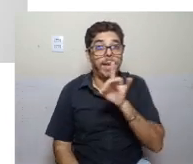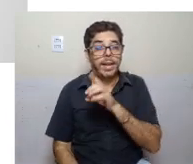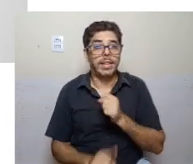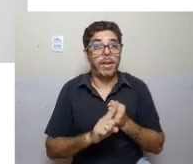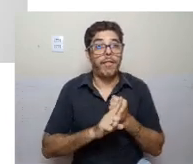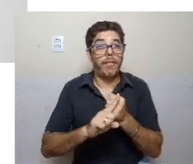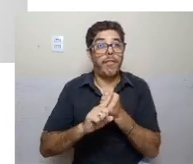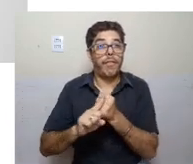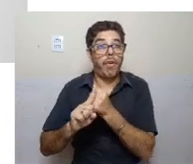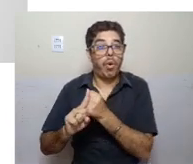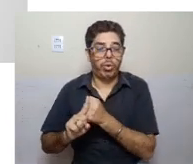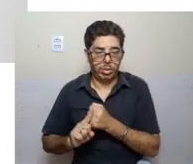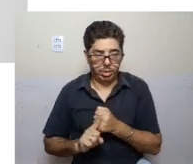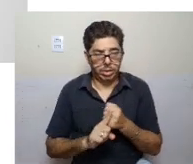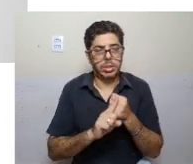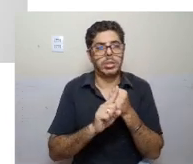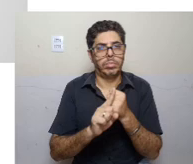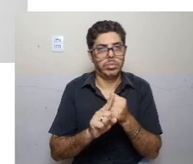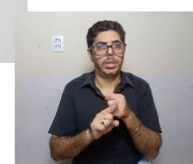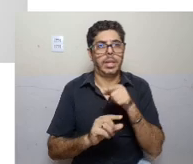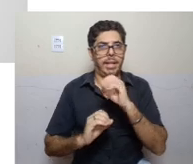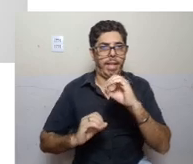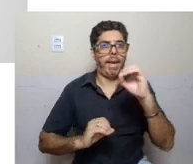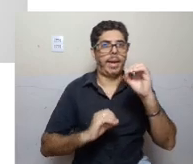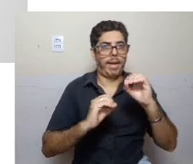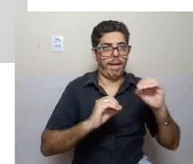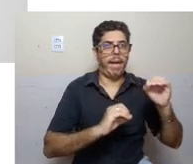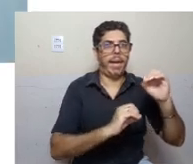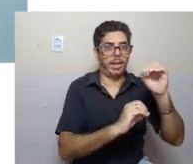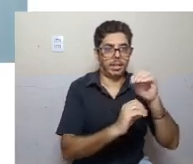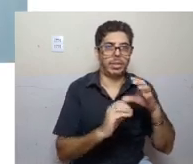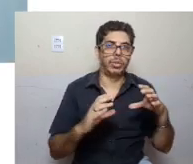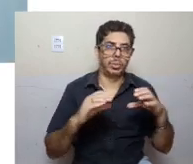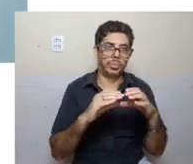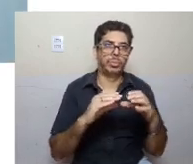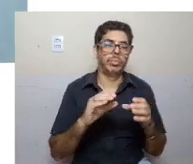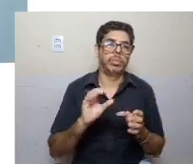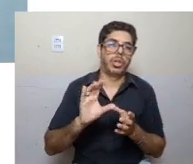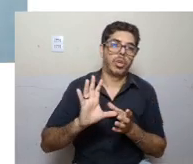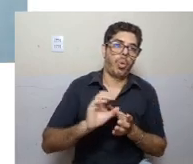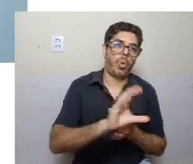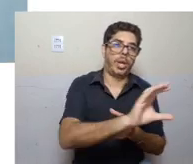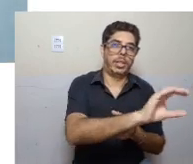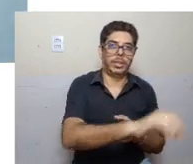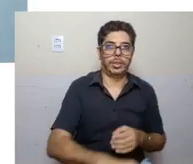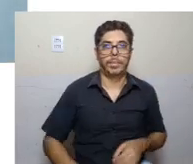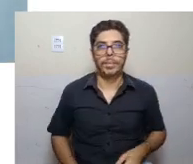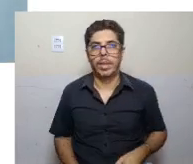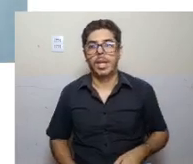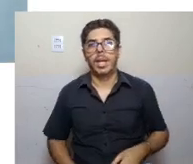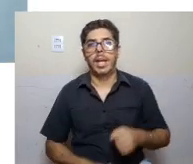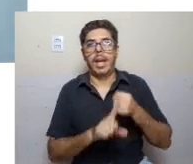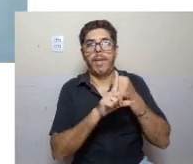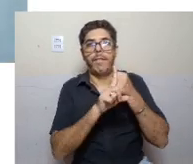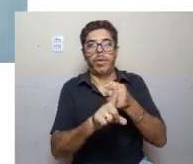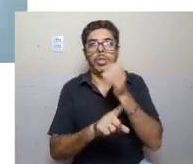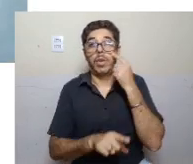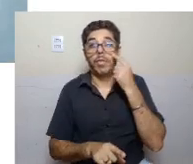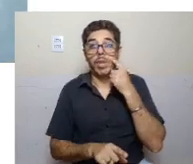individuais exercidas em todas as cargas que compõem a corrente. Dessa forma, a força exercida sobre cada